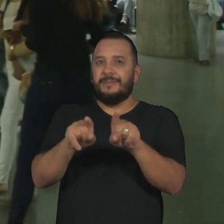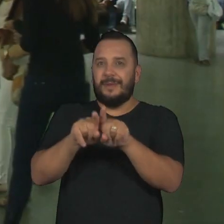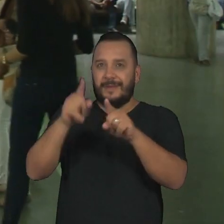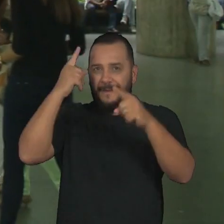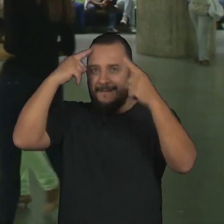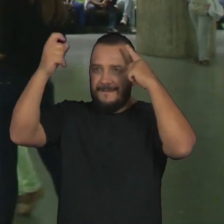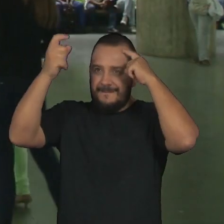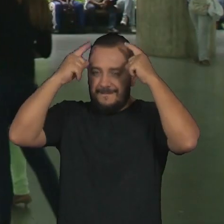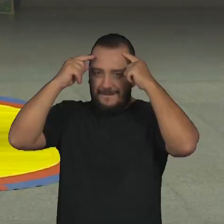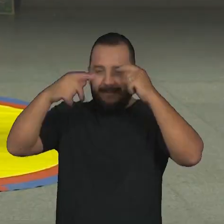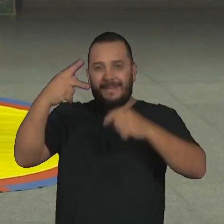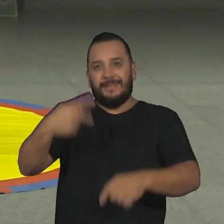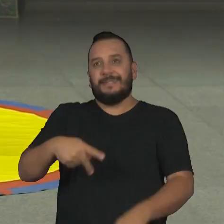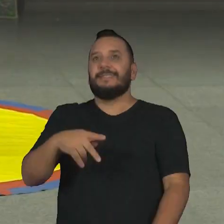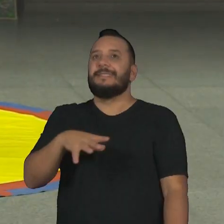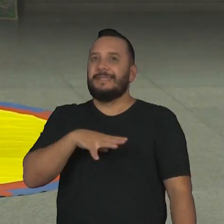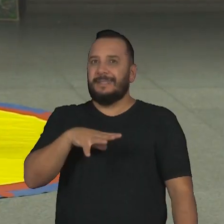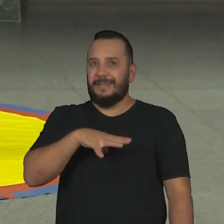criativa de uma cidade.